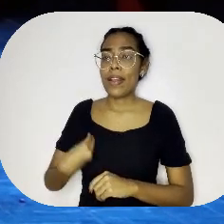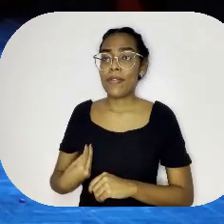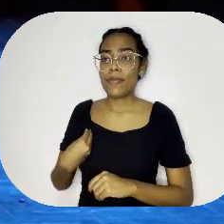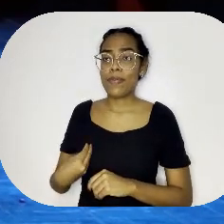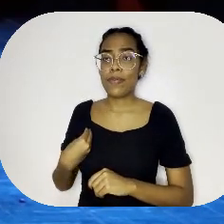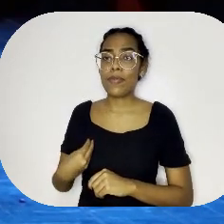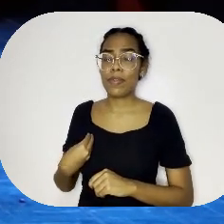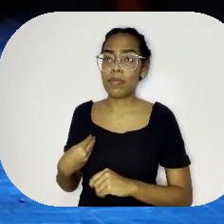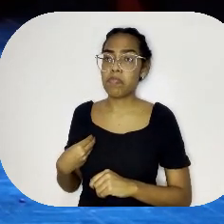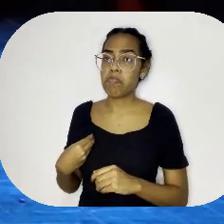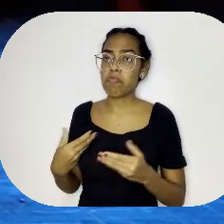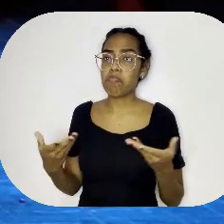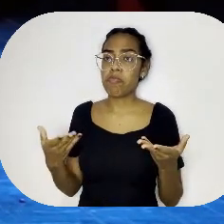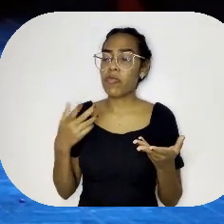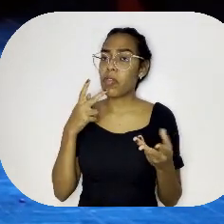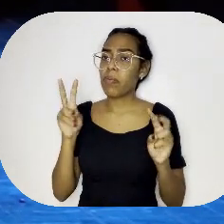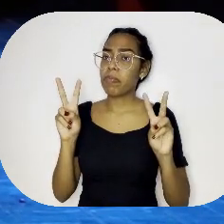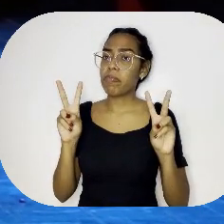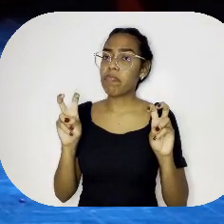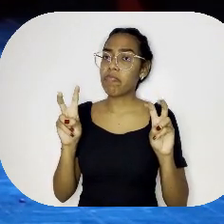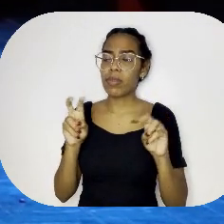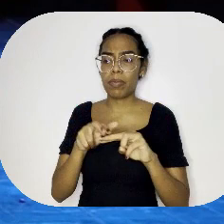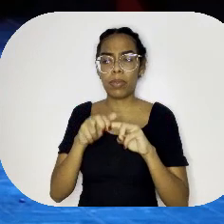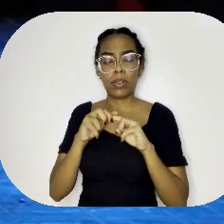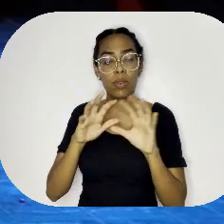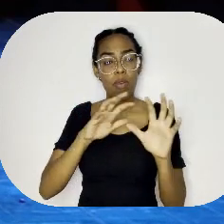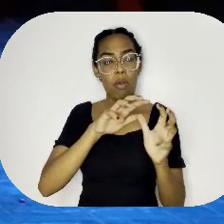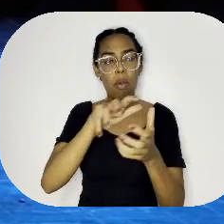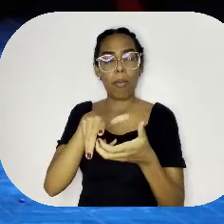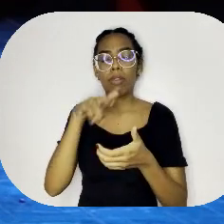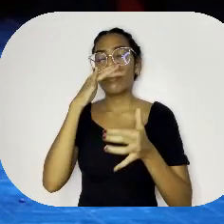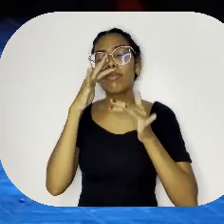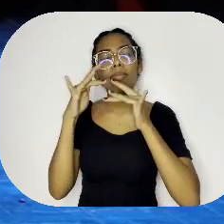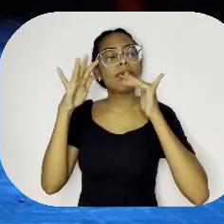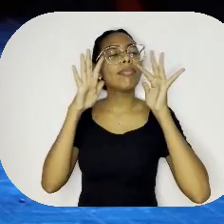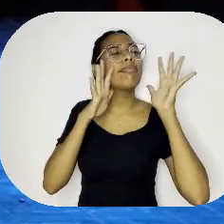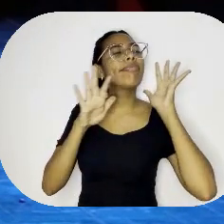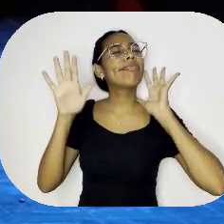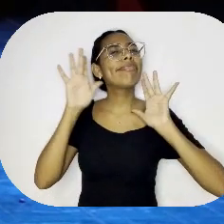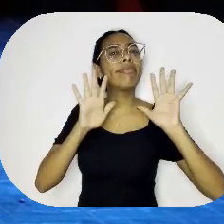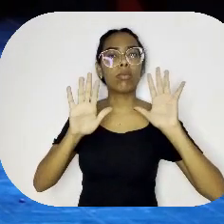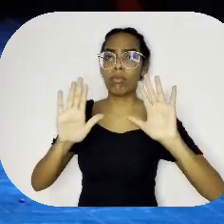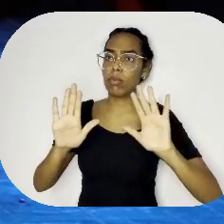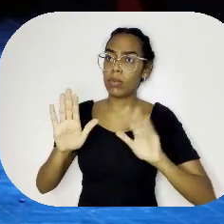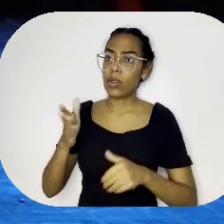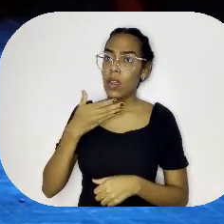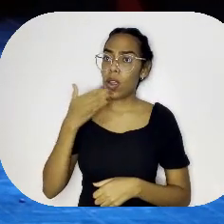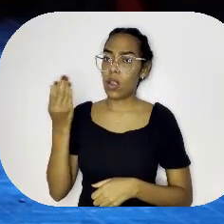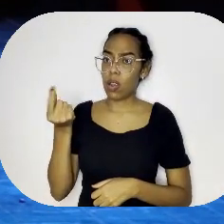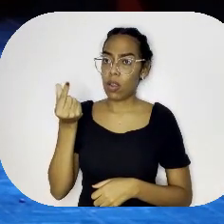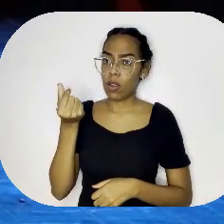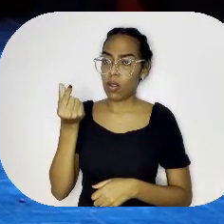é puta engajamento com a vida. Vou falar nisso, né? Saindo desse mundinho sensorial, de brumas. Vem cá, cadê aquela